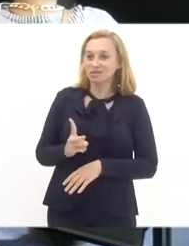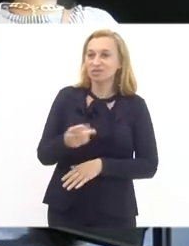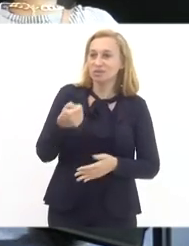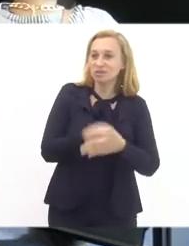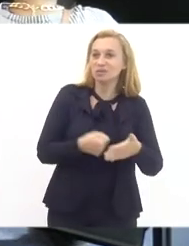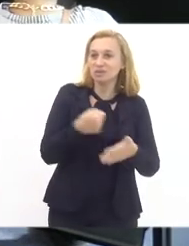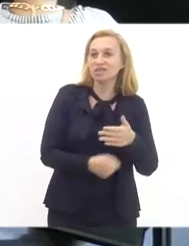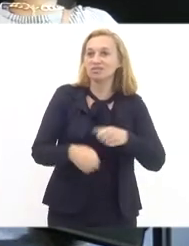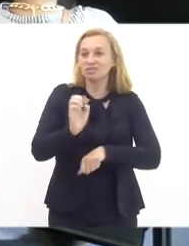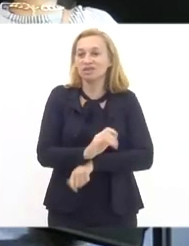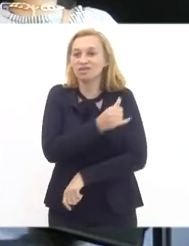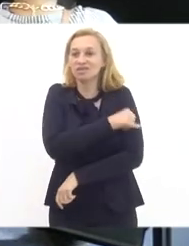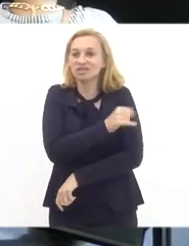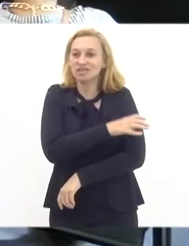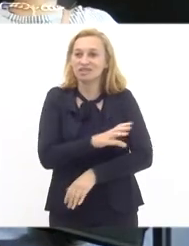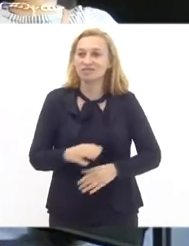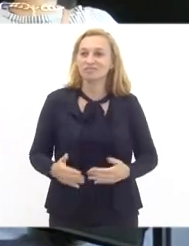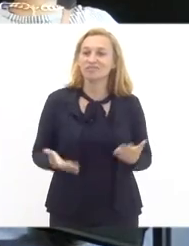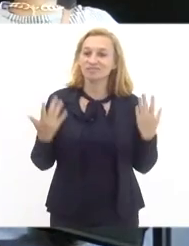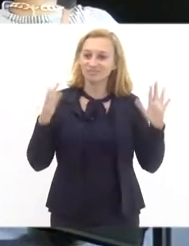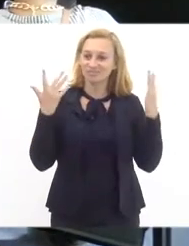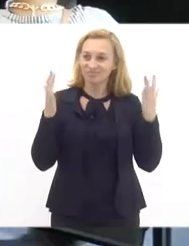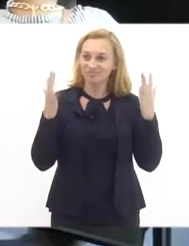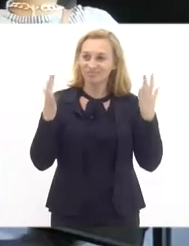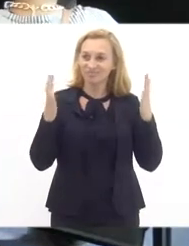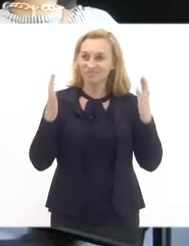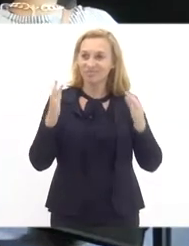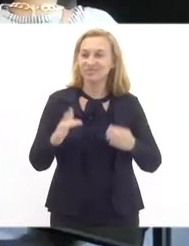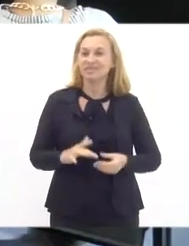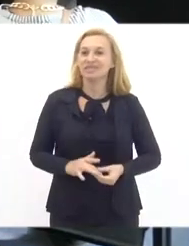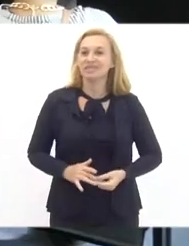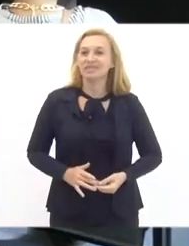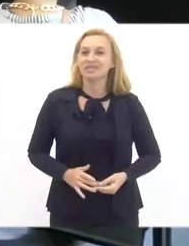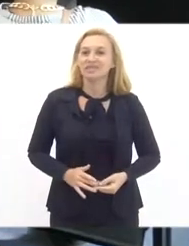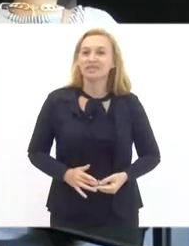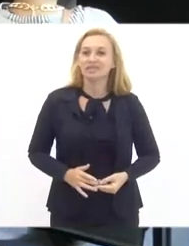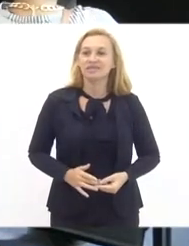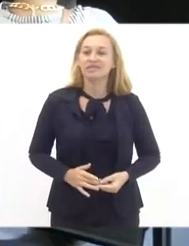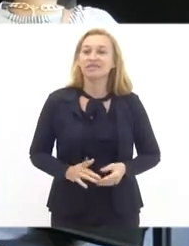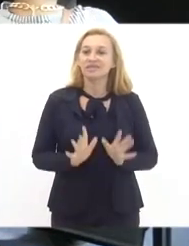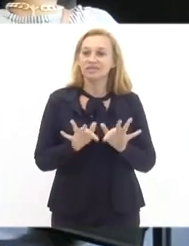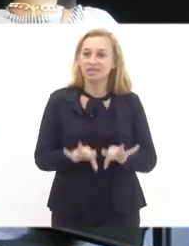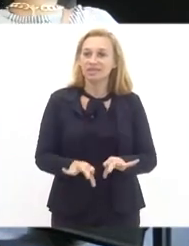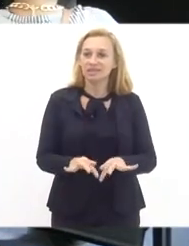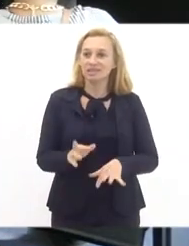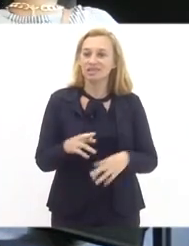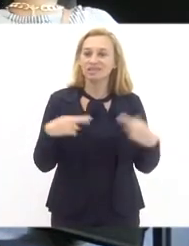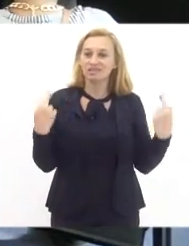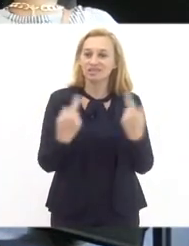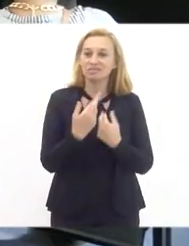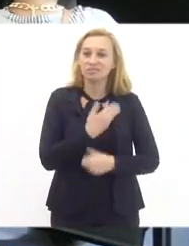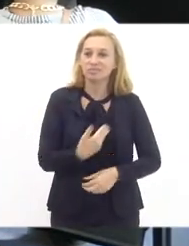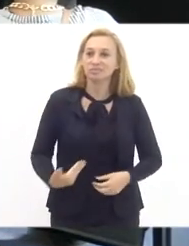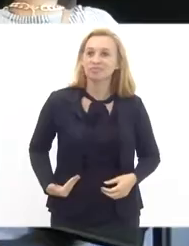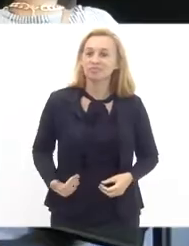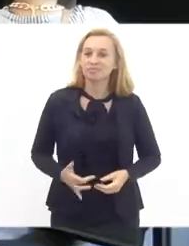pelo Estado do Rio de Janeiro. Declaro encerrada esta audiência.